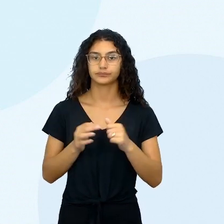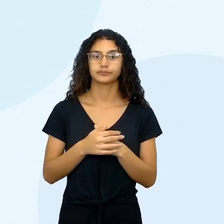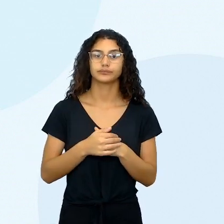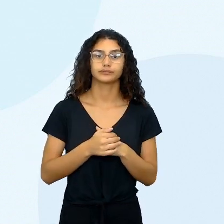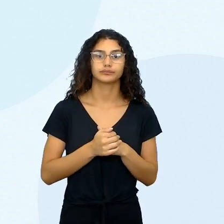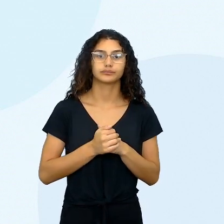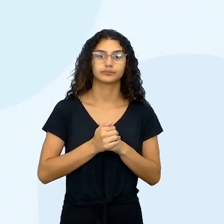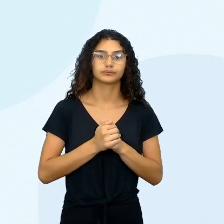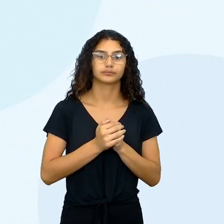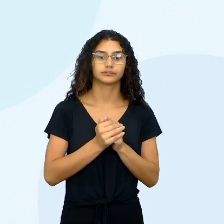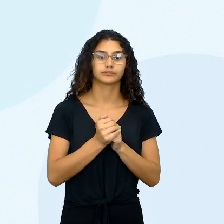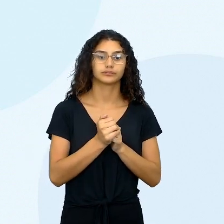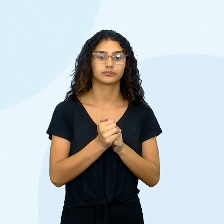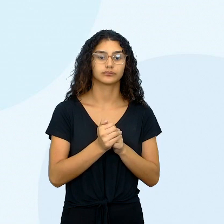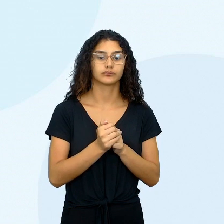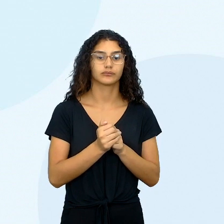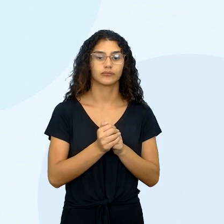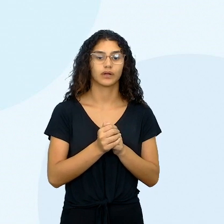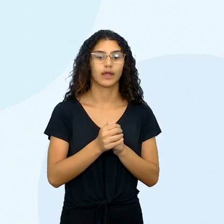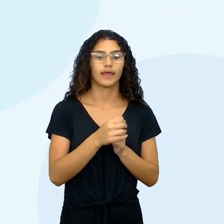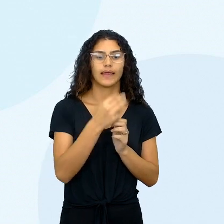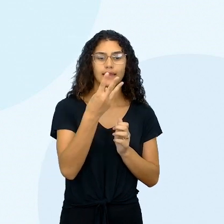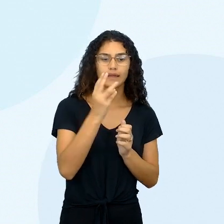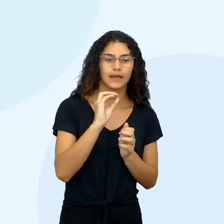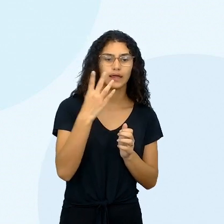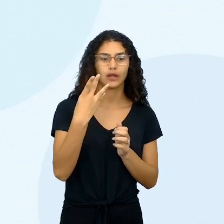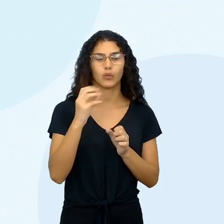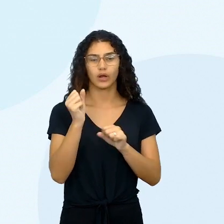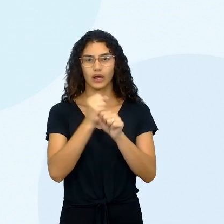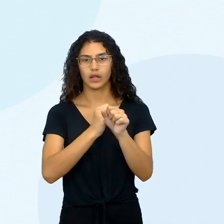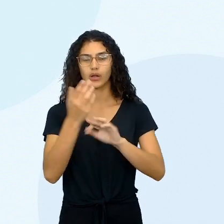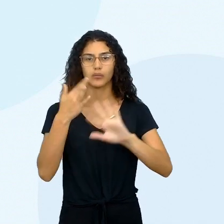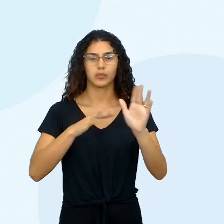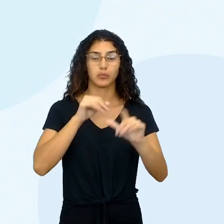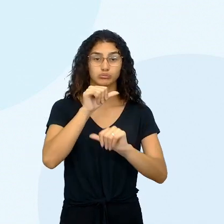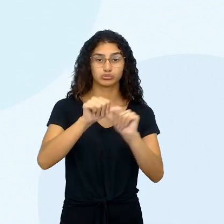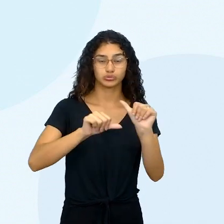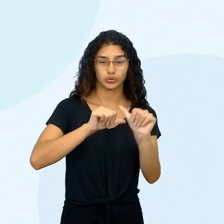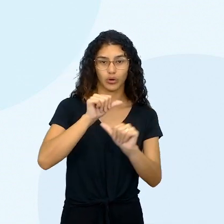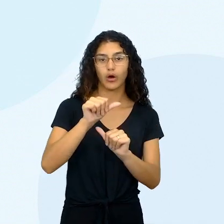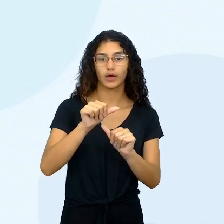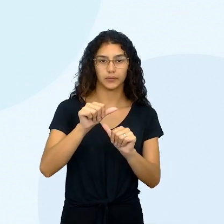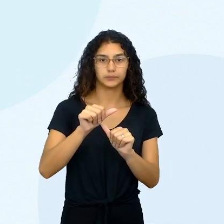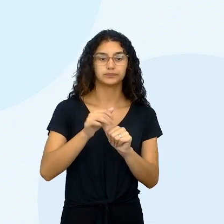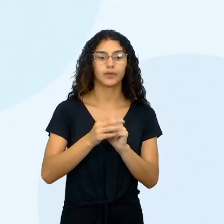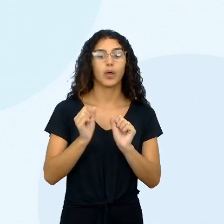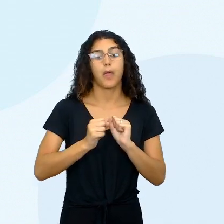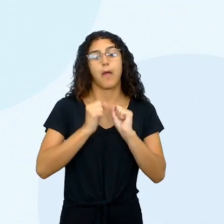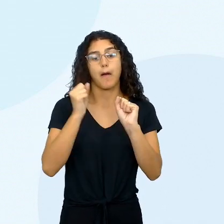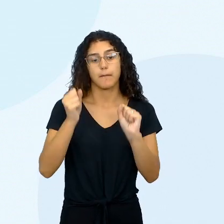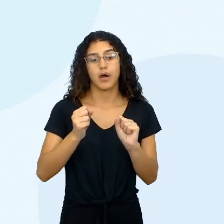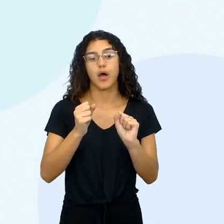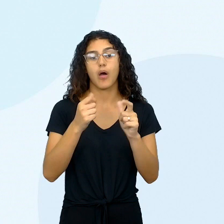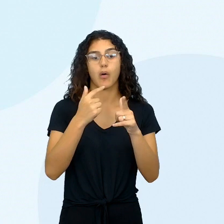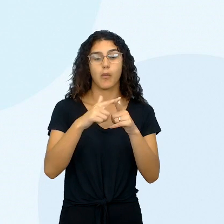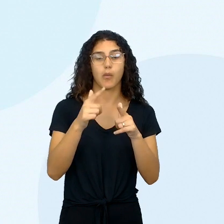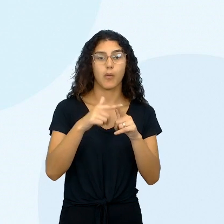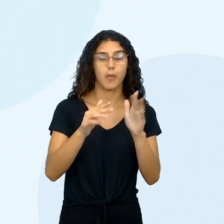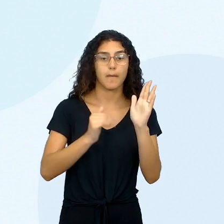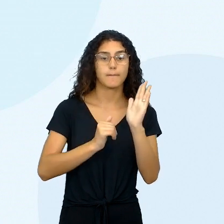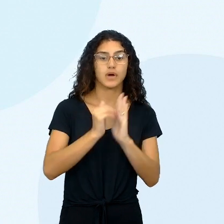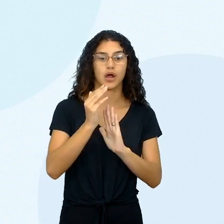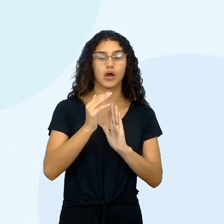em 2020, para os próximos 30, 40 anos, né, de mudanças que podem ser radicais em